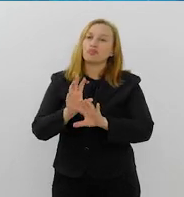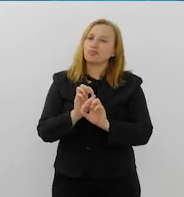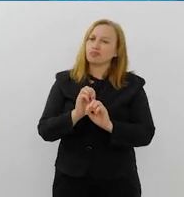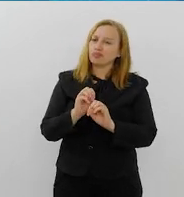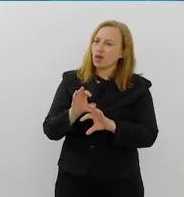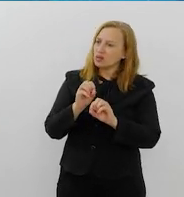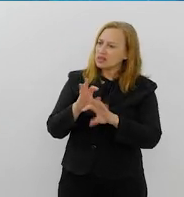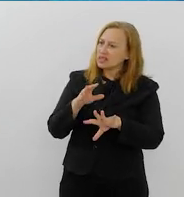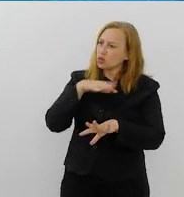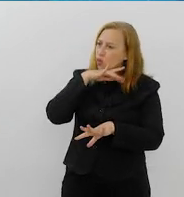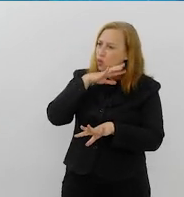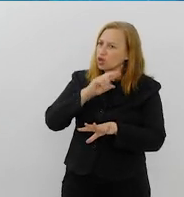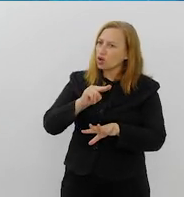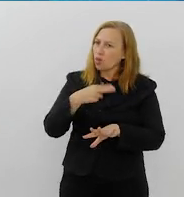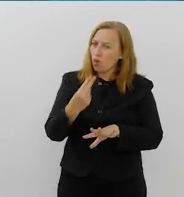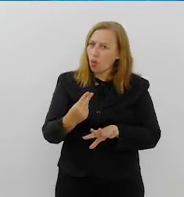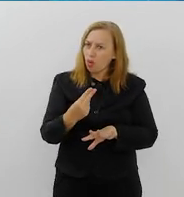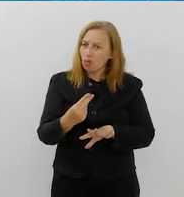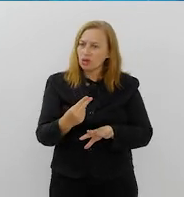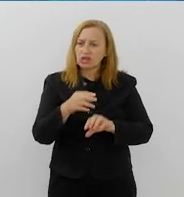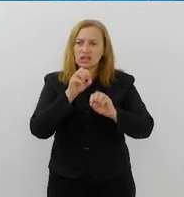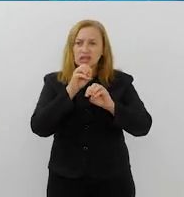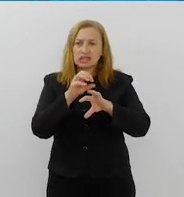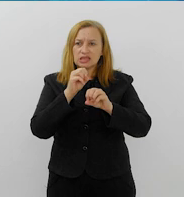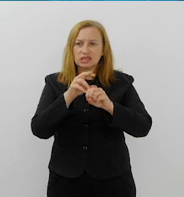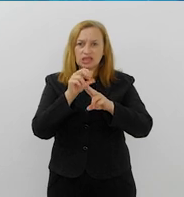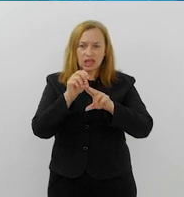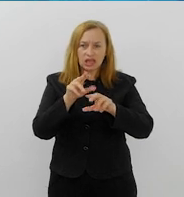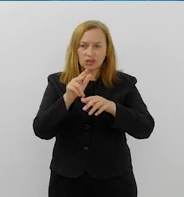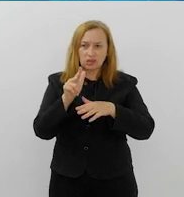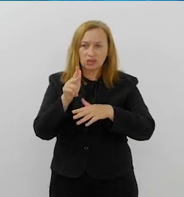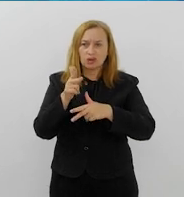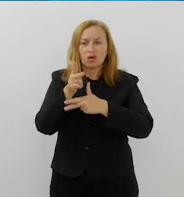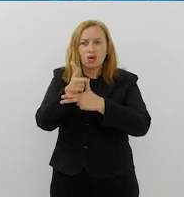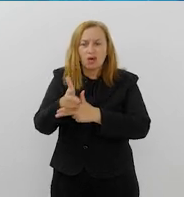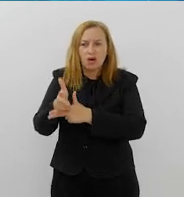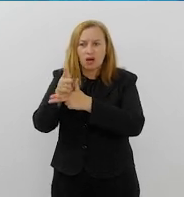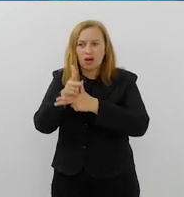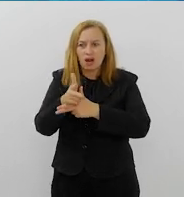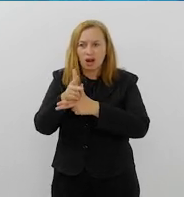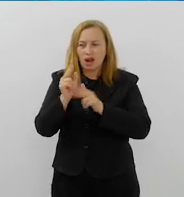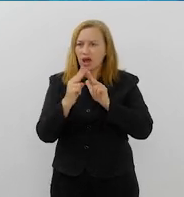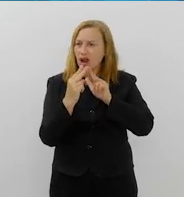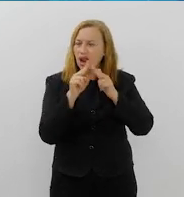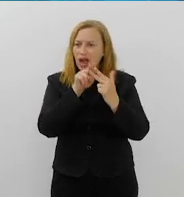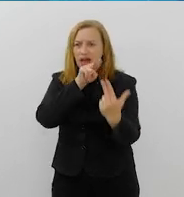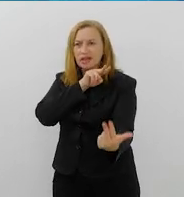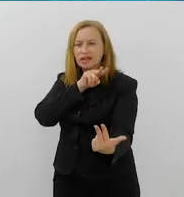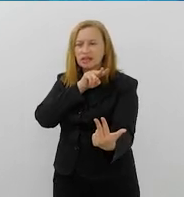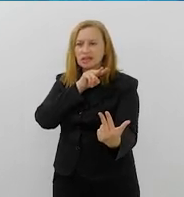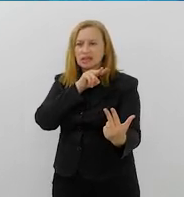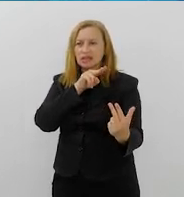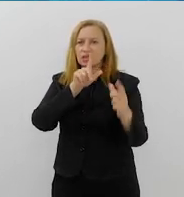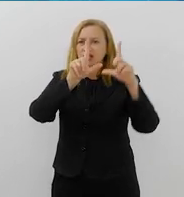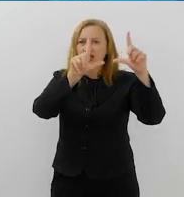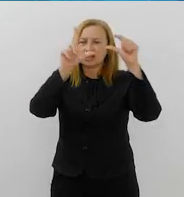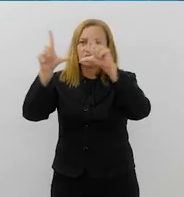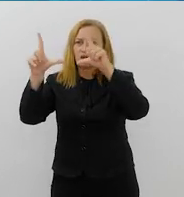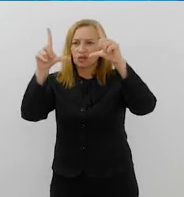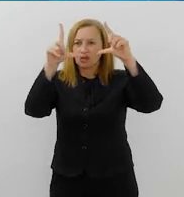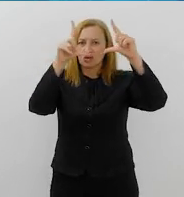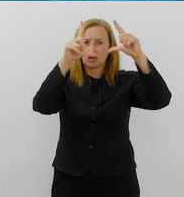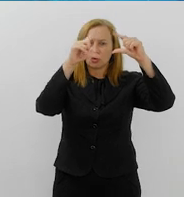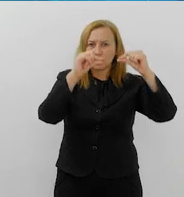a aula deve estar péssima, né? Agora, se eu estou dando uma aula online, as câmeras estão fechadas, eu posso ali imaginar, tudo